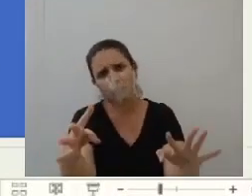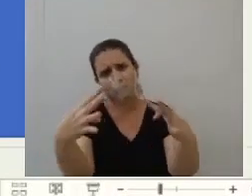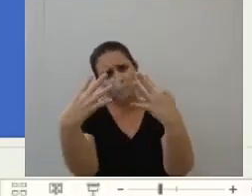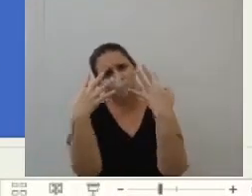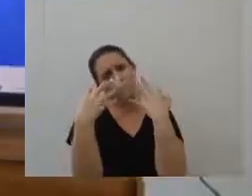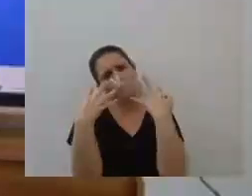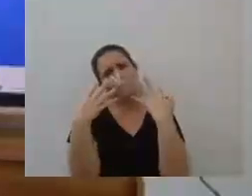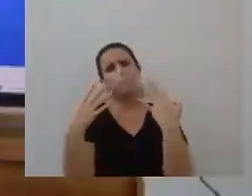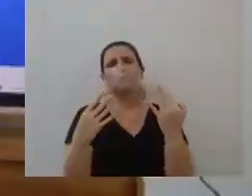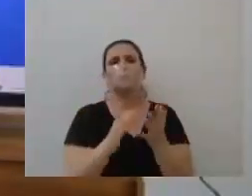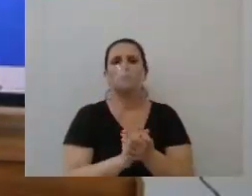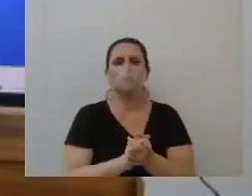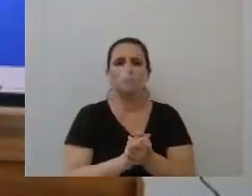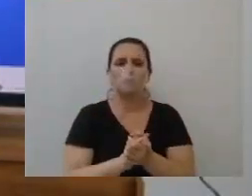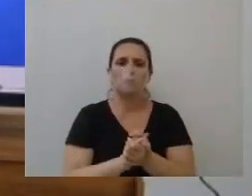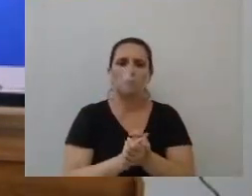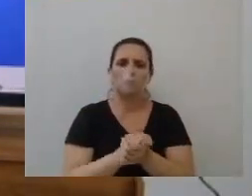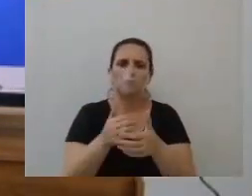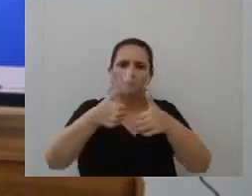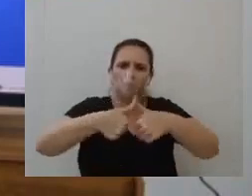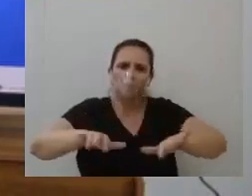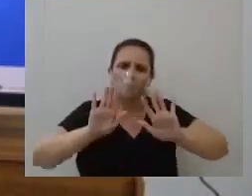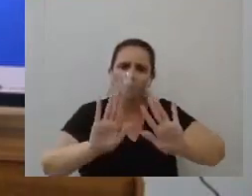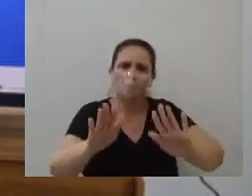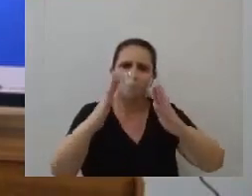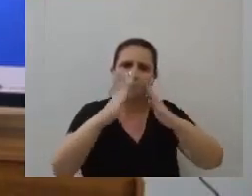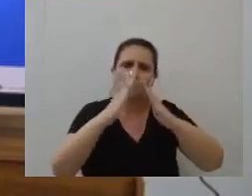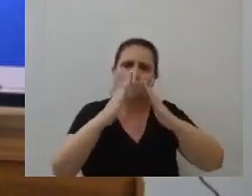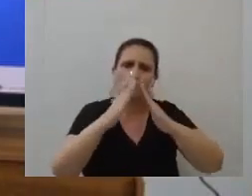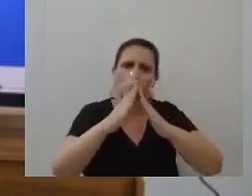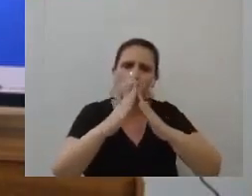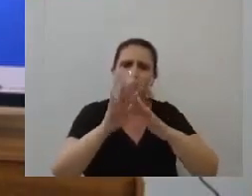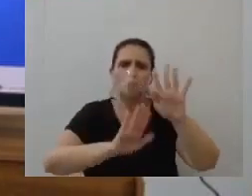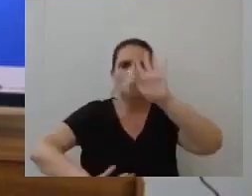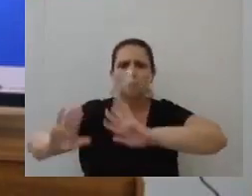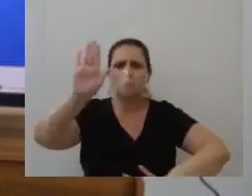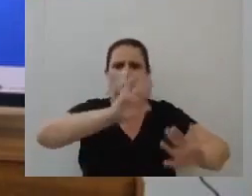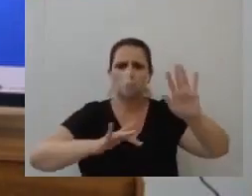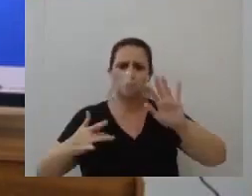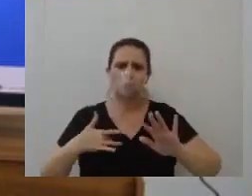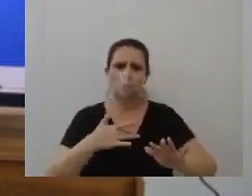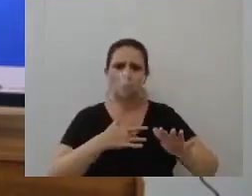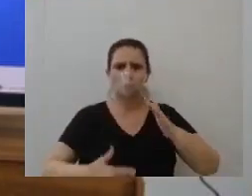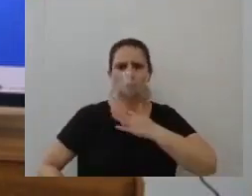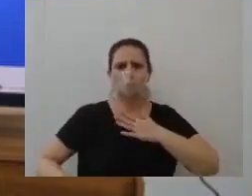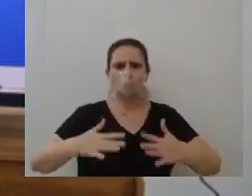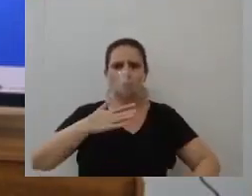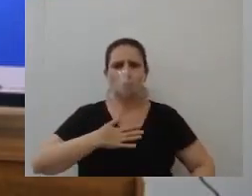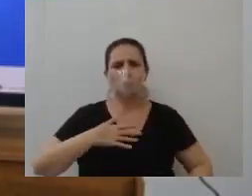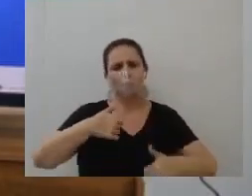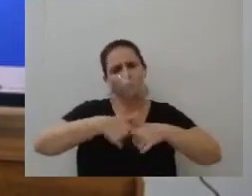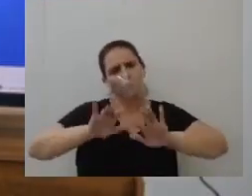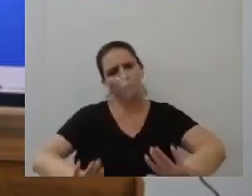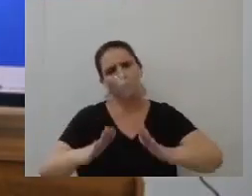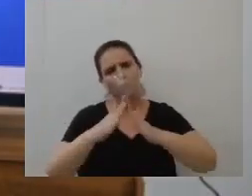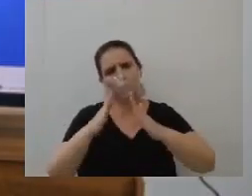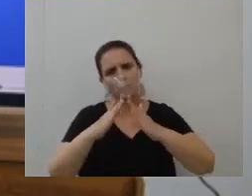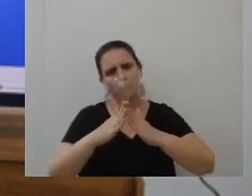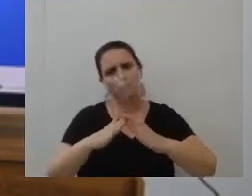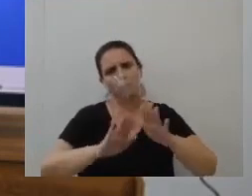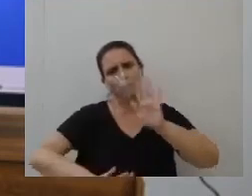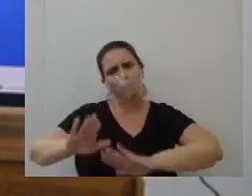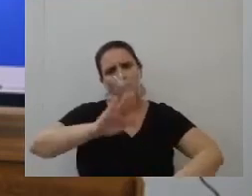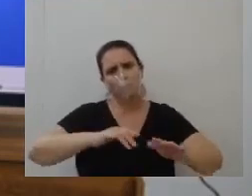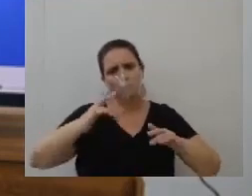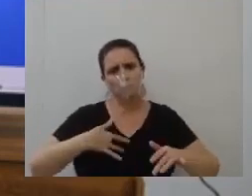de vocês. Fiquem em casa para cuidar da saúde do corpo, mas fiquem em casa estudando para cuidar da saúde